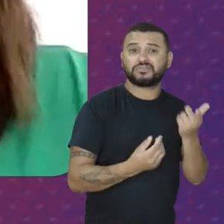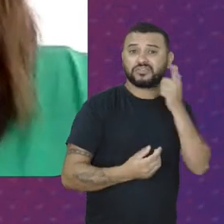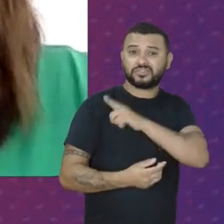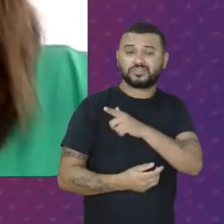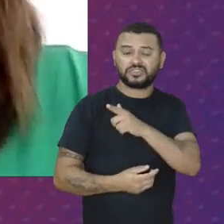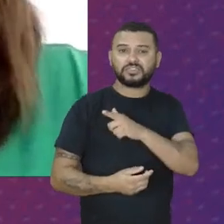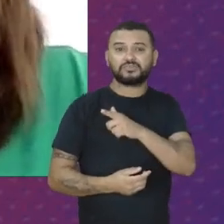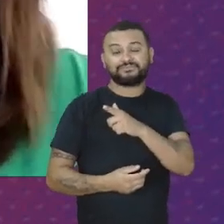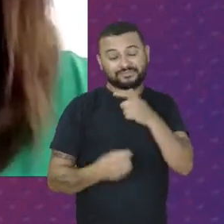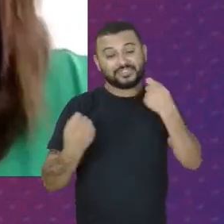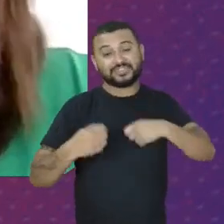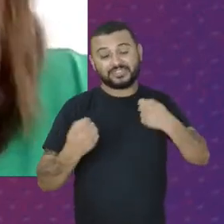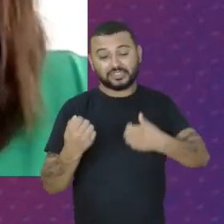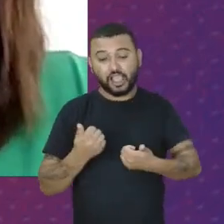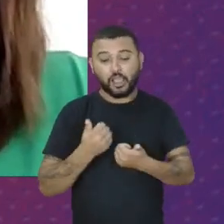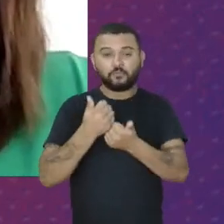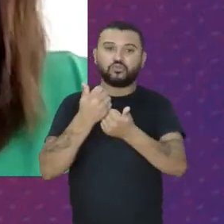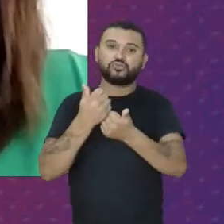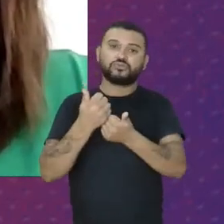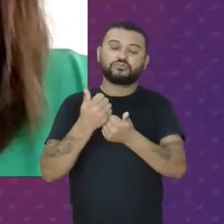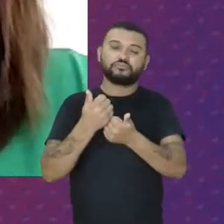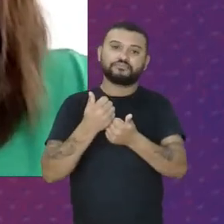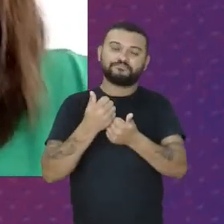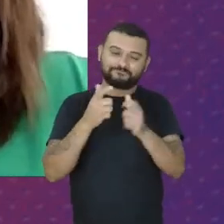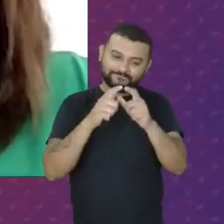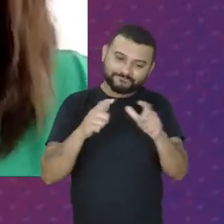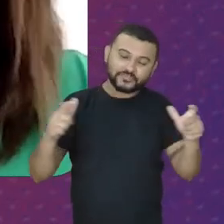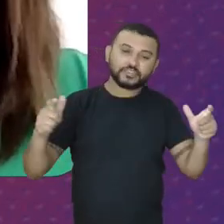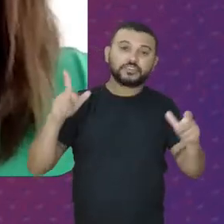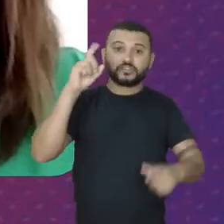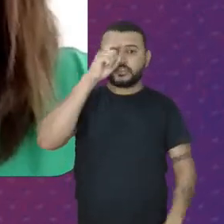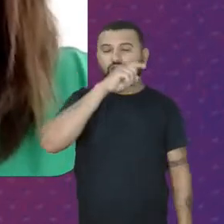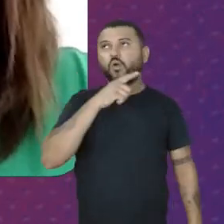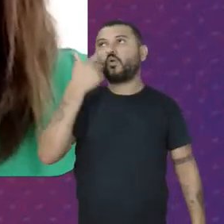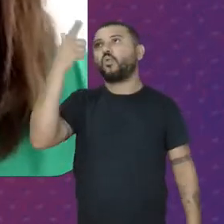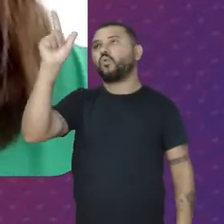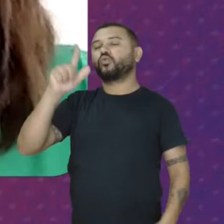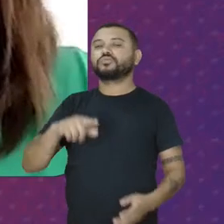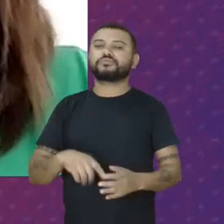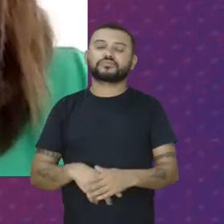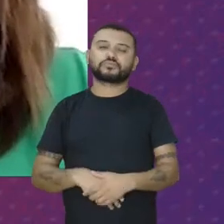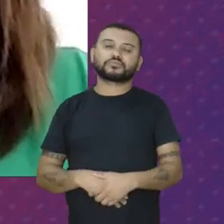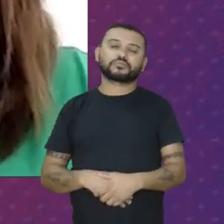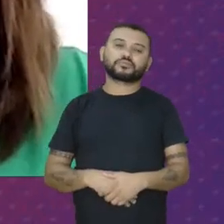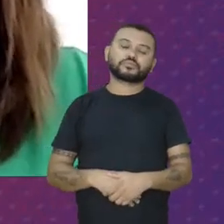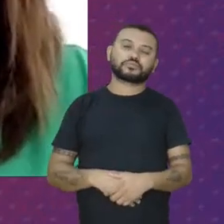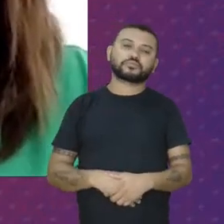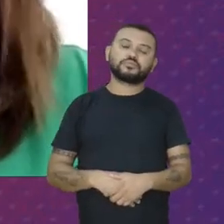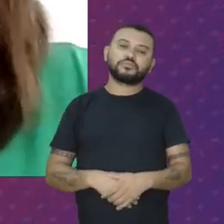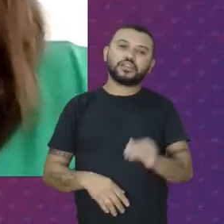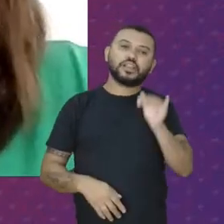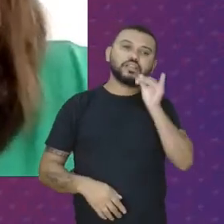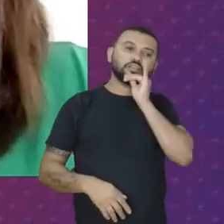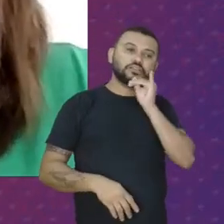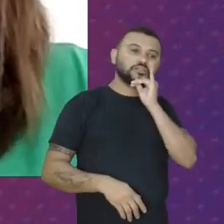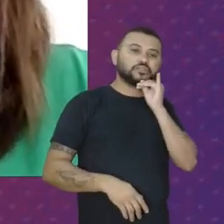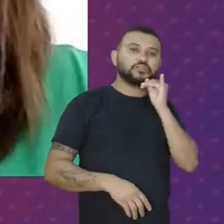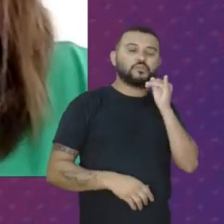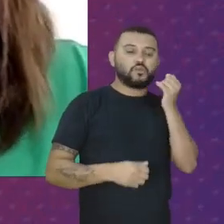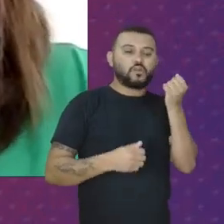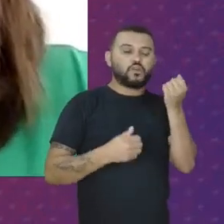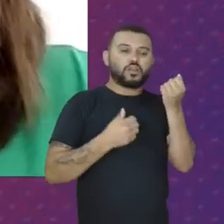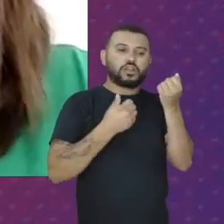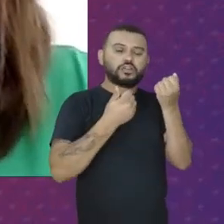encontra esse apoio, na ampla maioria das vezes. Outro elemento, né, a questão do transporte